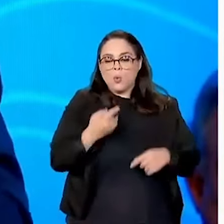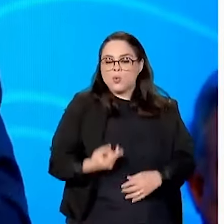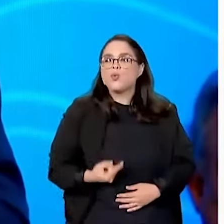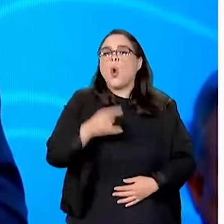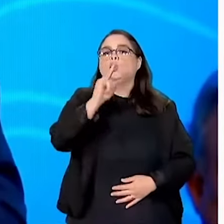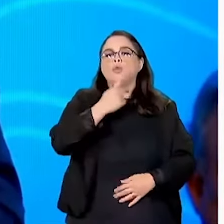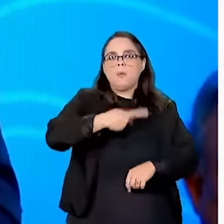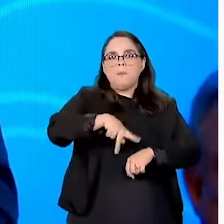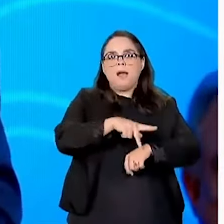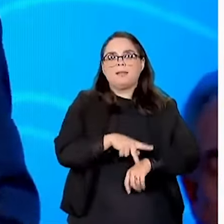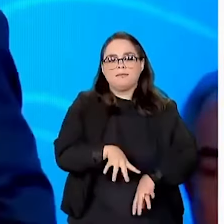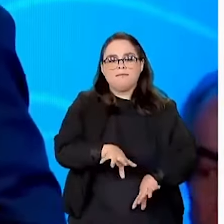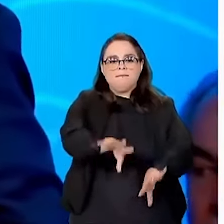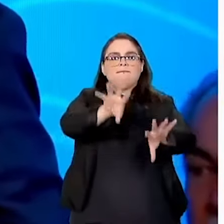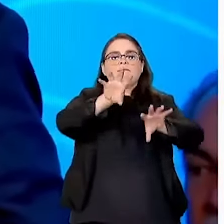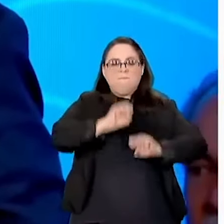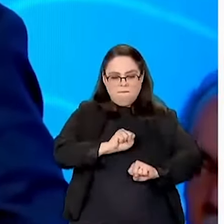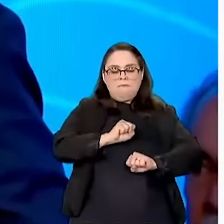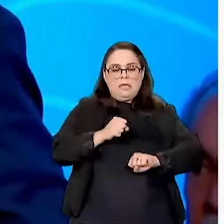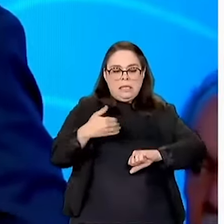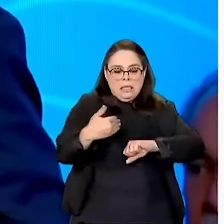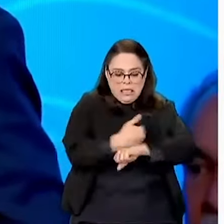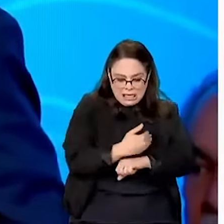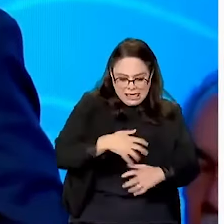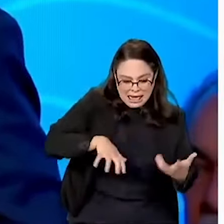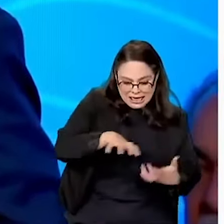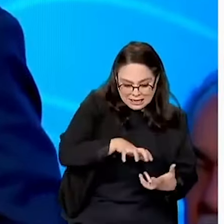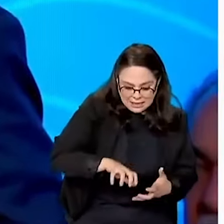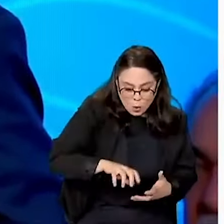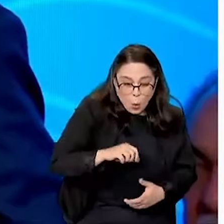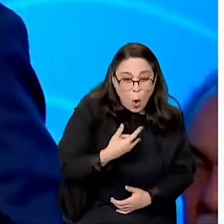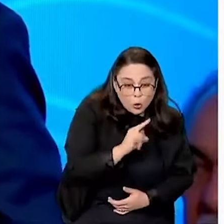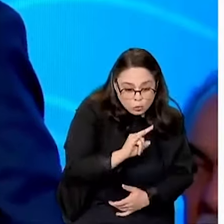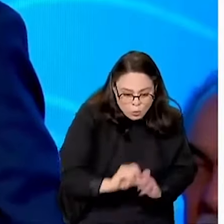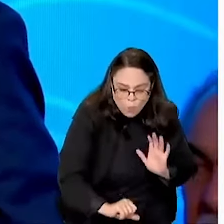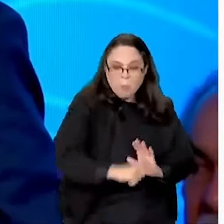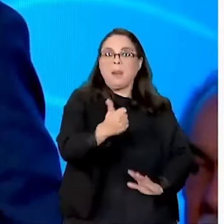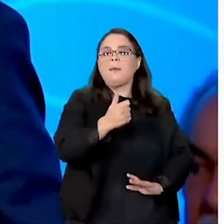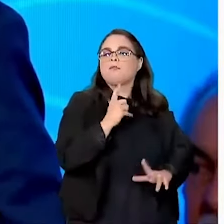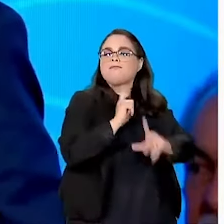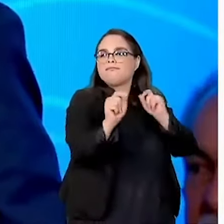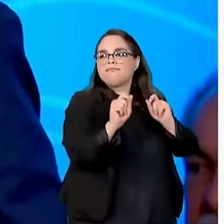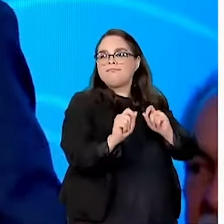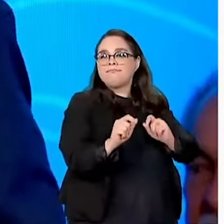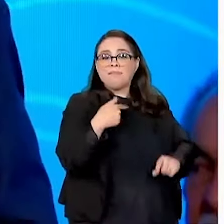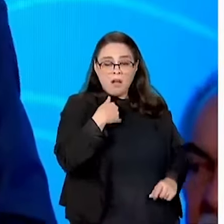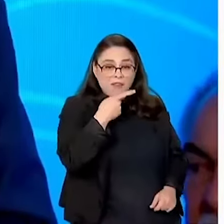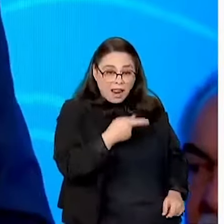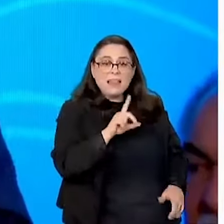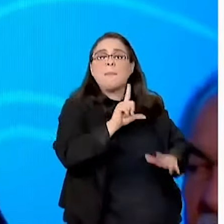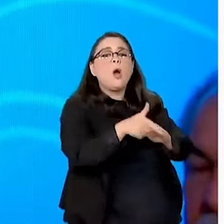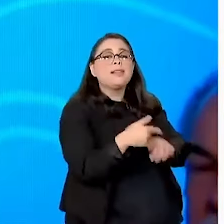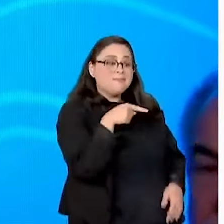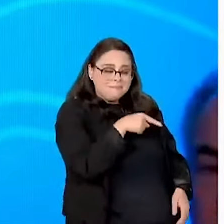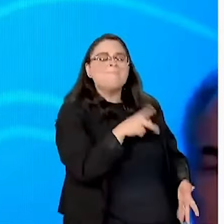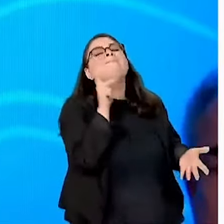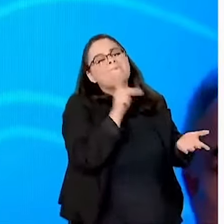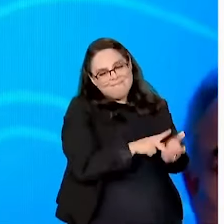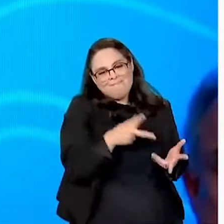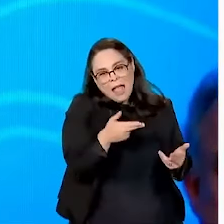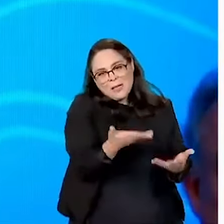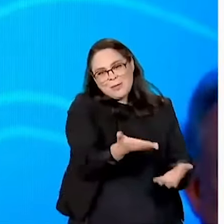país a pegar a crise e o primeiro a sair. E aconteceu exatamente aquilo que a gente